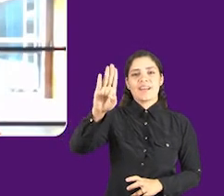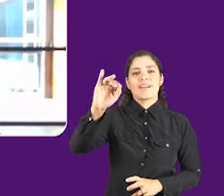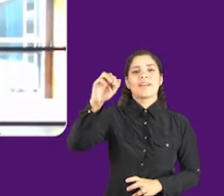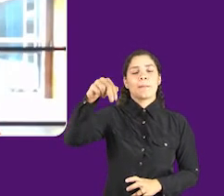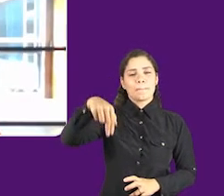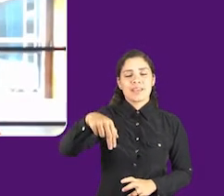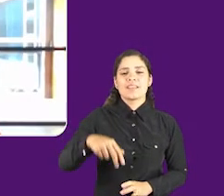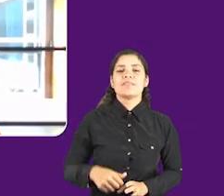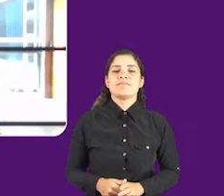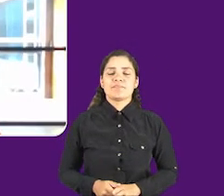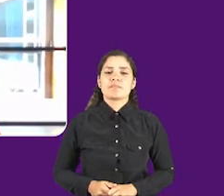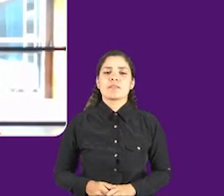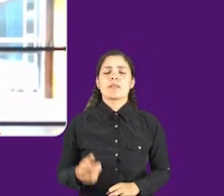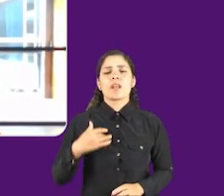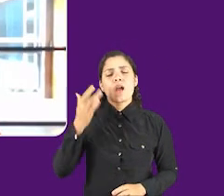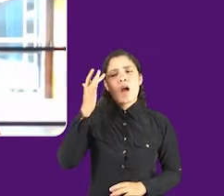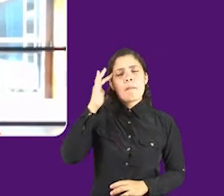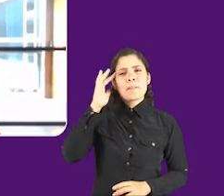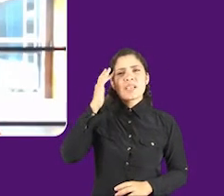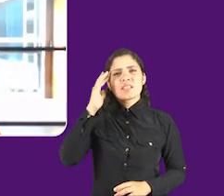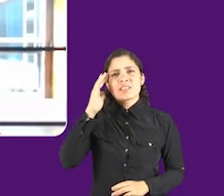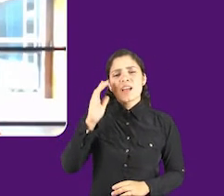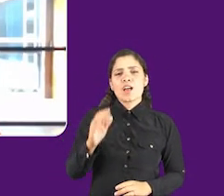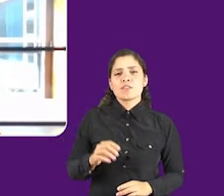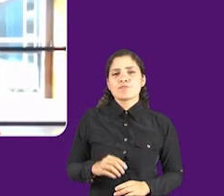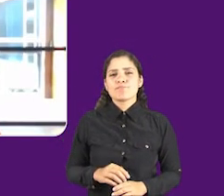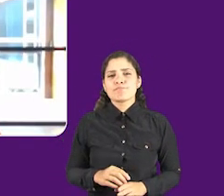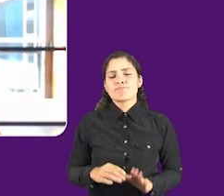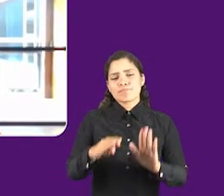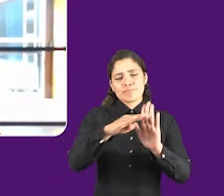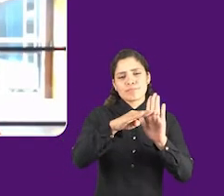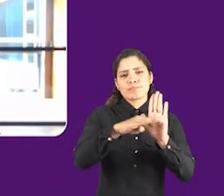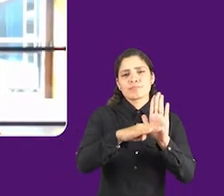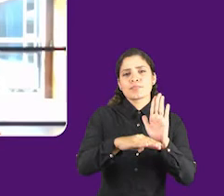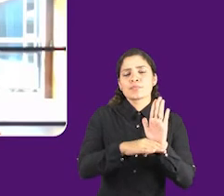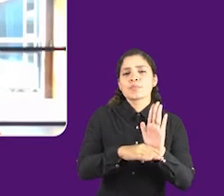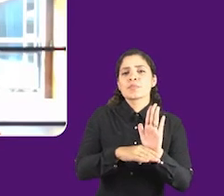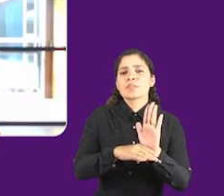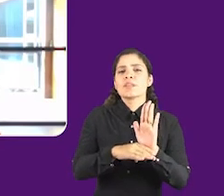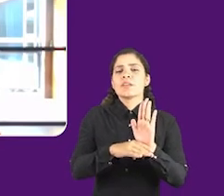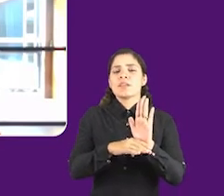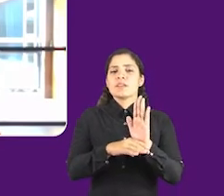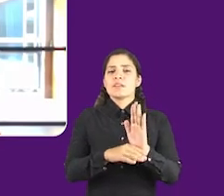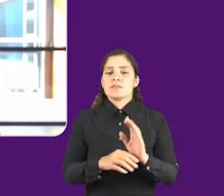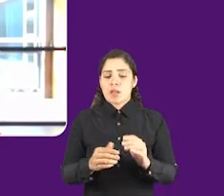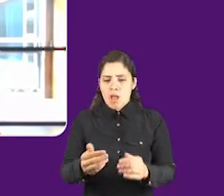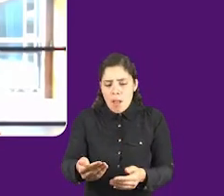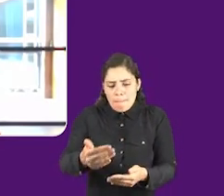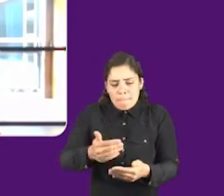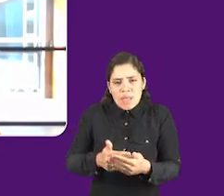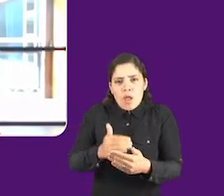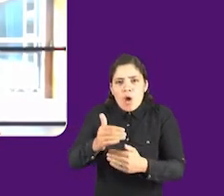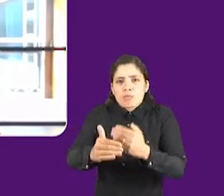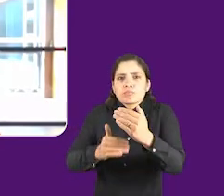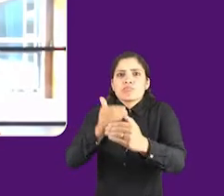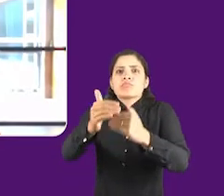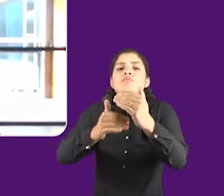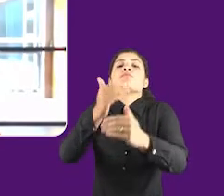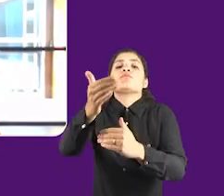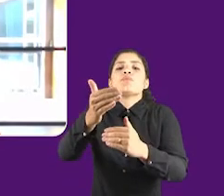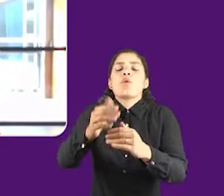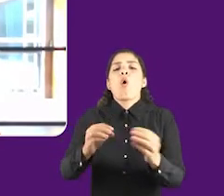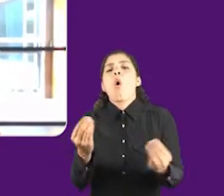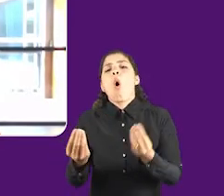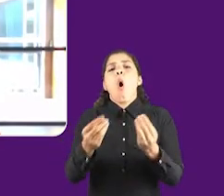organizacionais da sangoban né no médio e longo prazo Como que você enxerga o papel das Embalagens nessa estratégia né